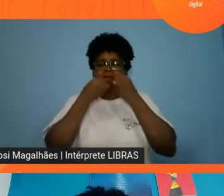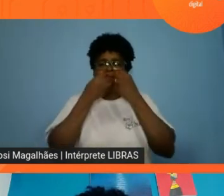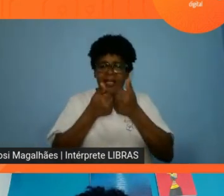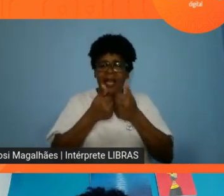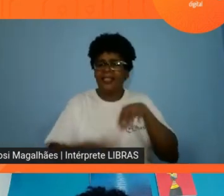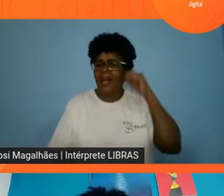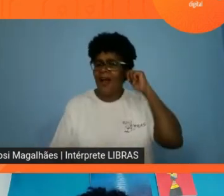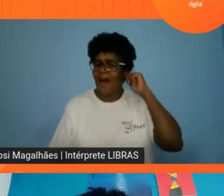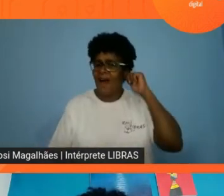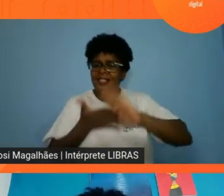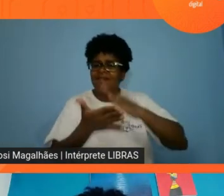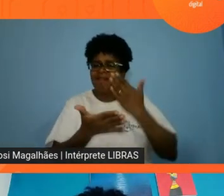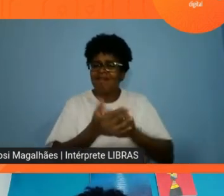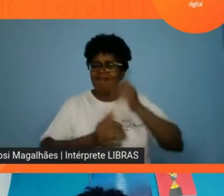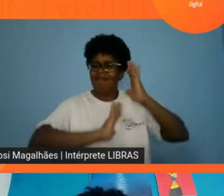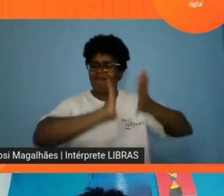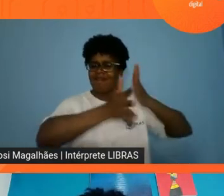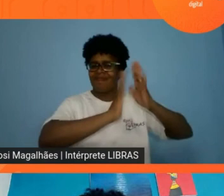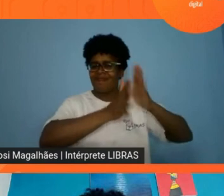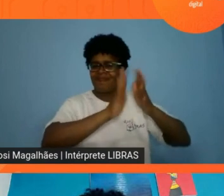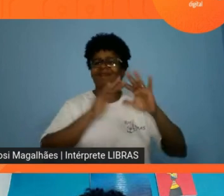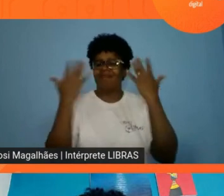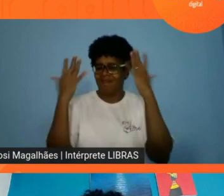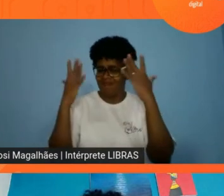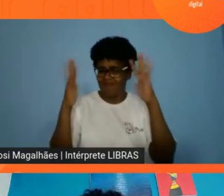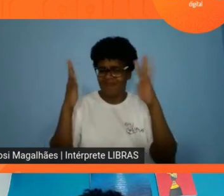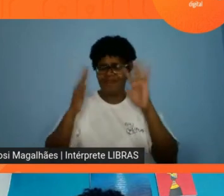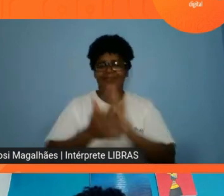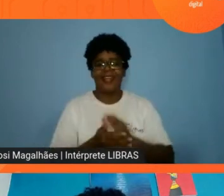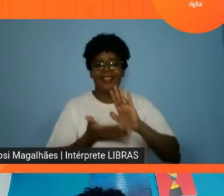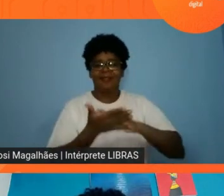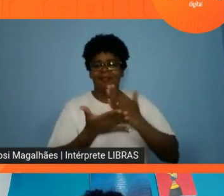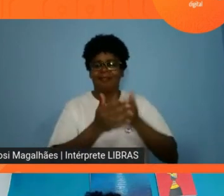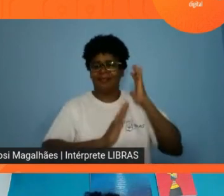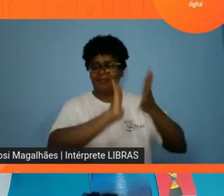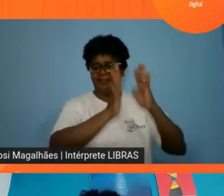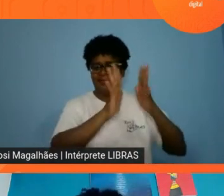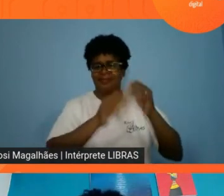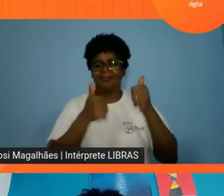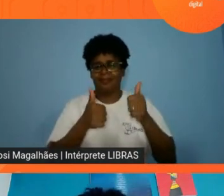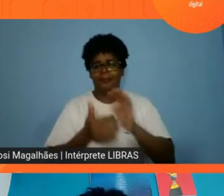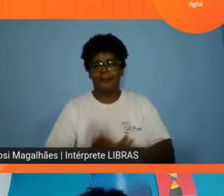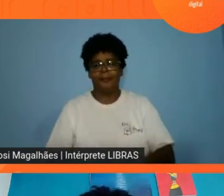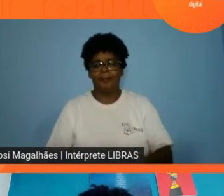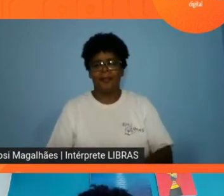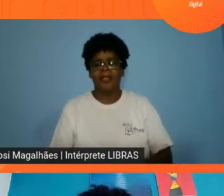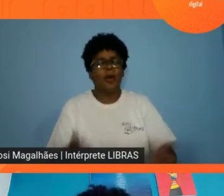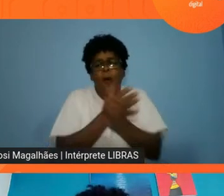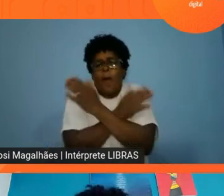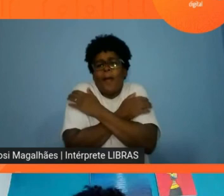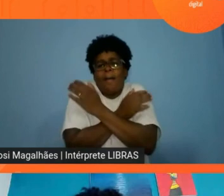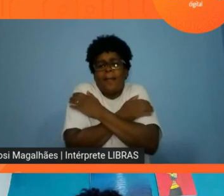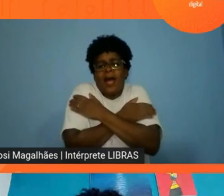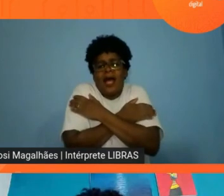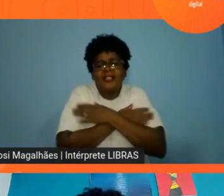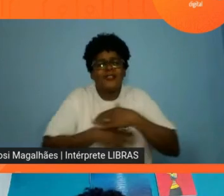por estar traduzindo, né, para a língua dos sinais essa nossa conversa. E eu deixo um abraço bem